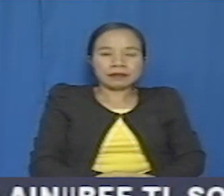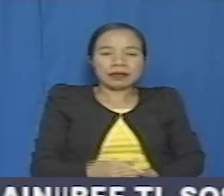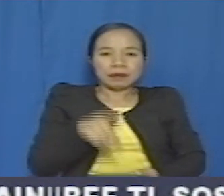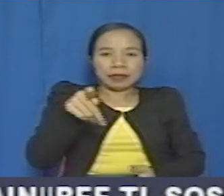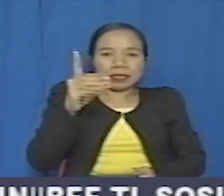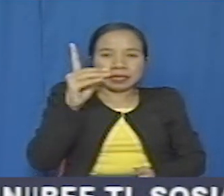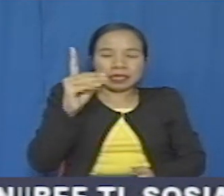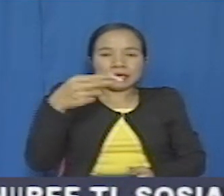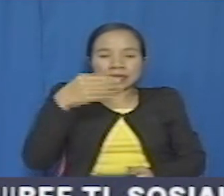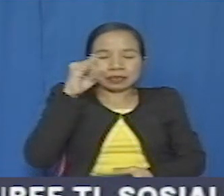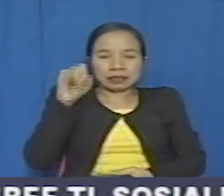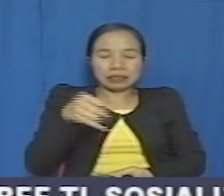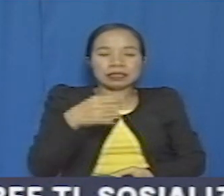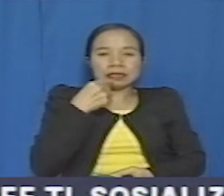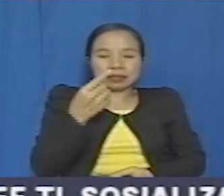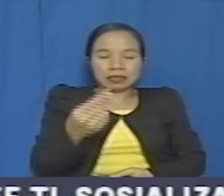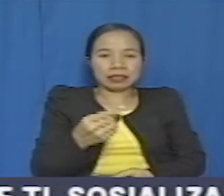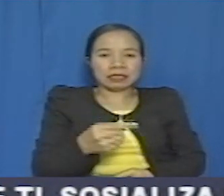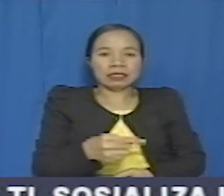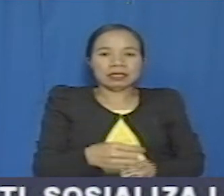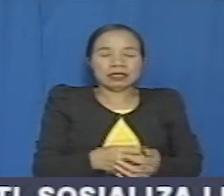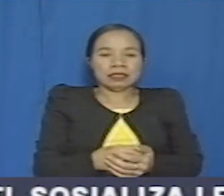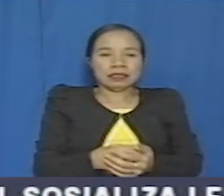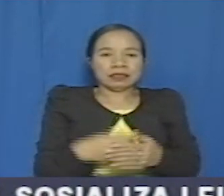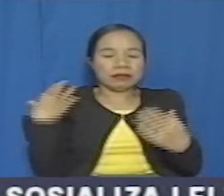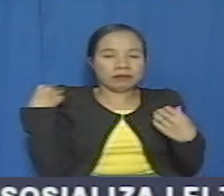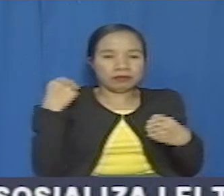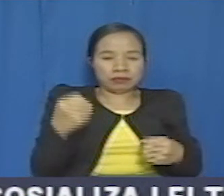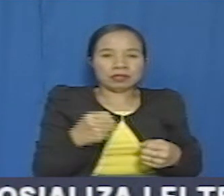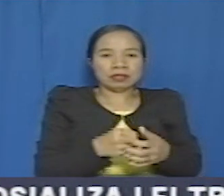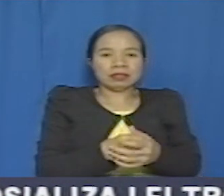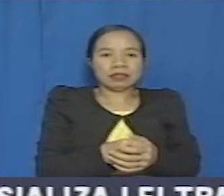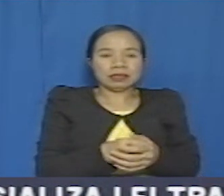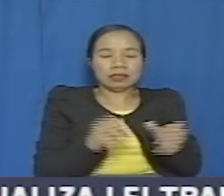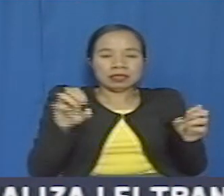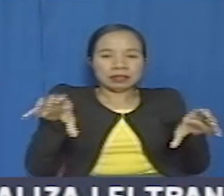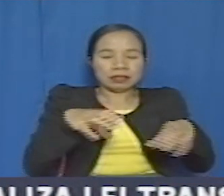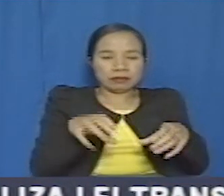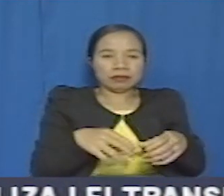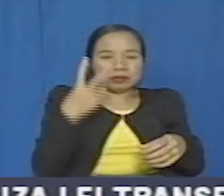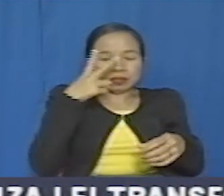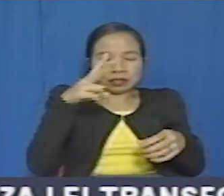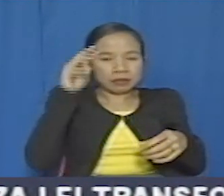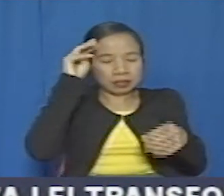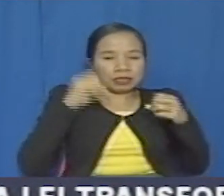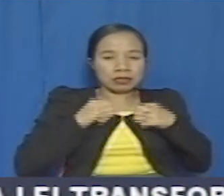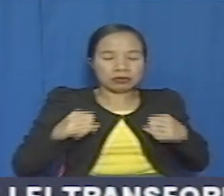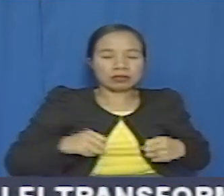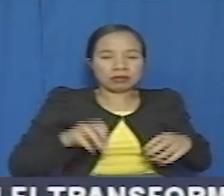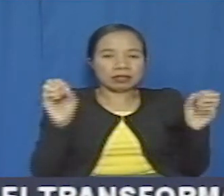Provedoria de Redes Humanos na Justiça relata rendício forte para mais gestão. Sistema Controle e Ministério Saúde na BLA